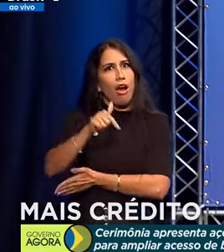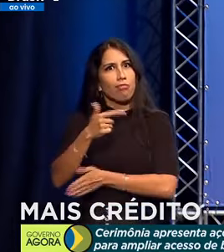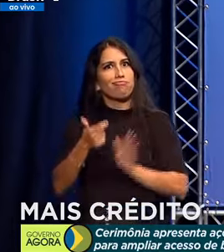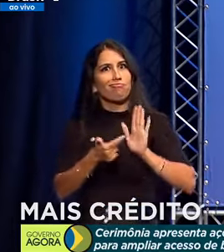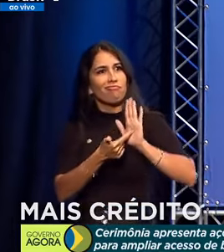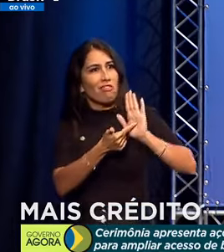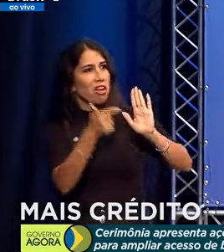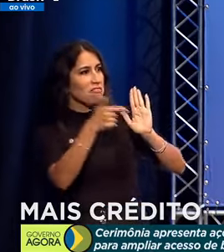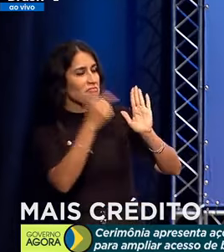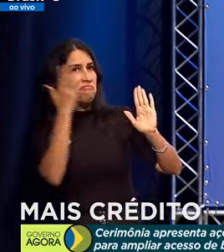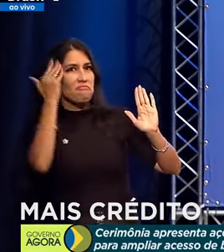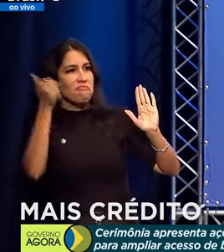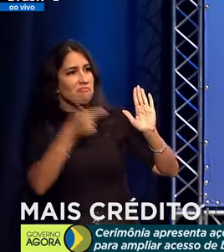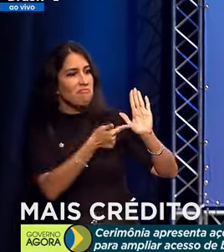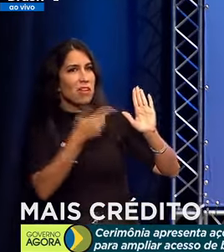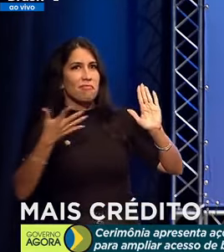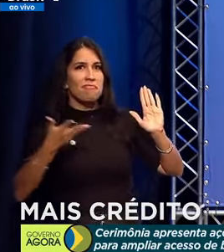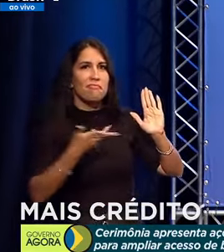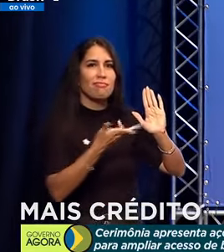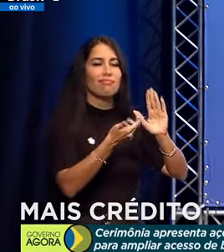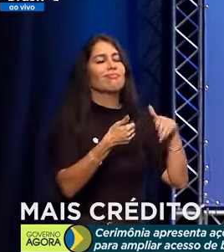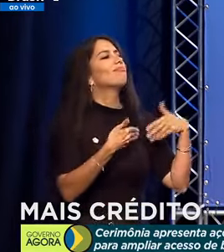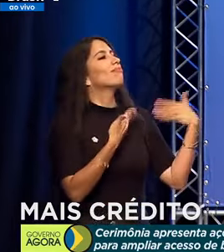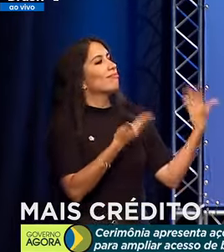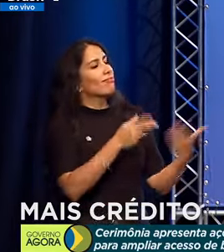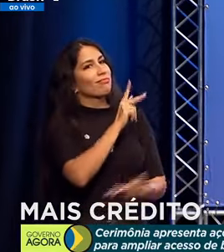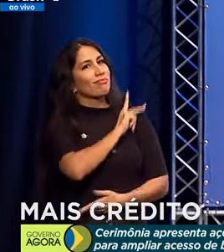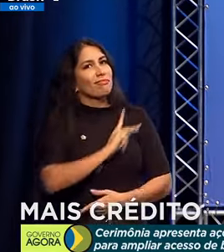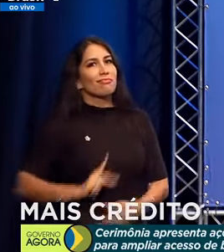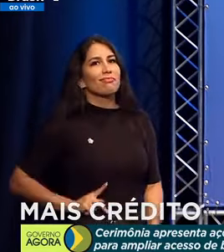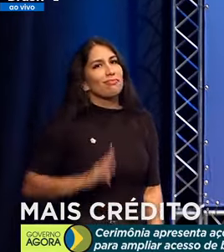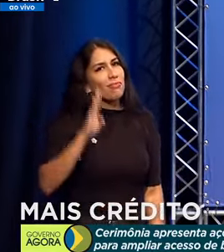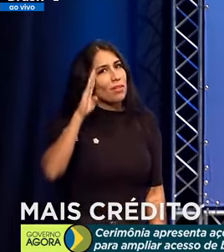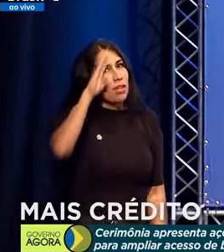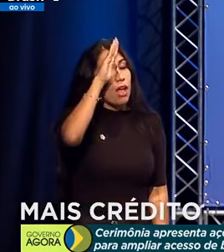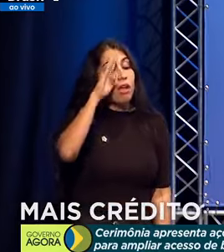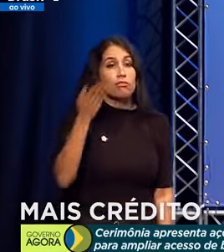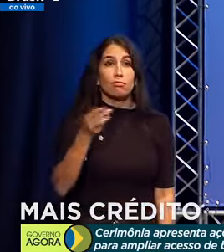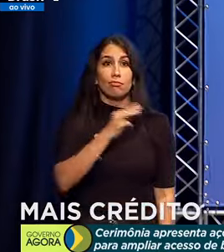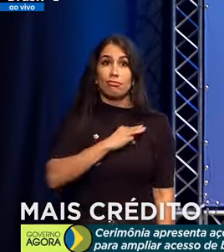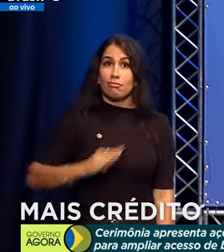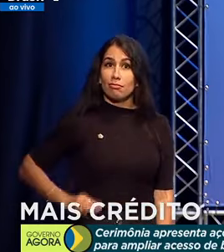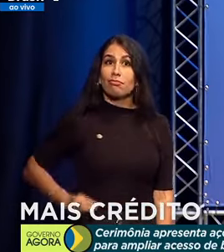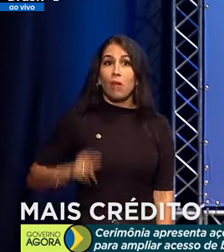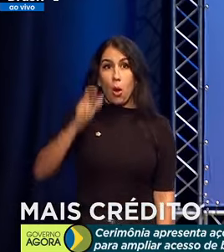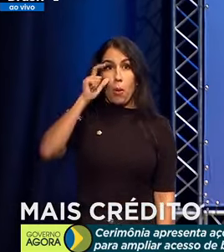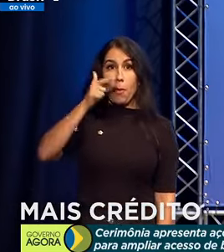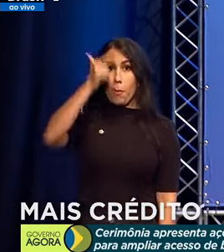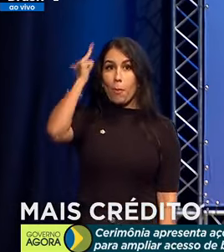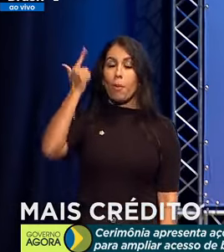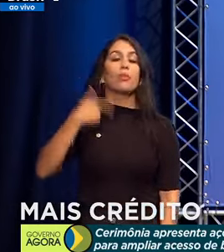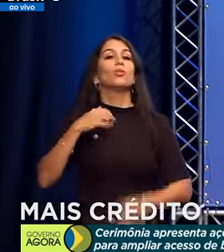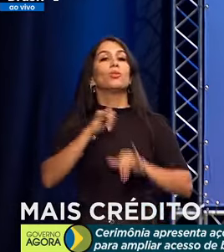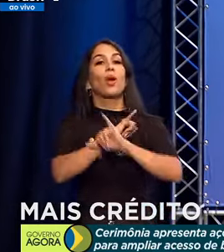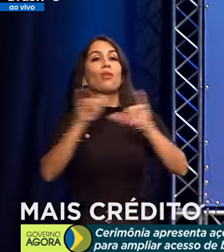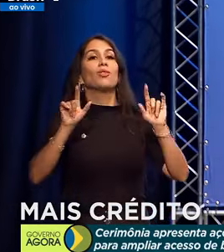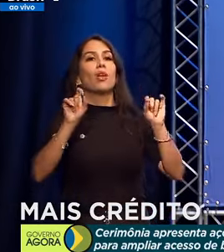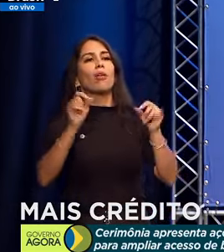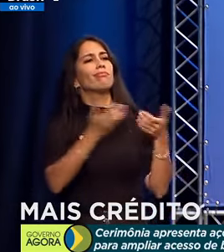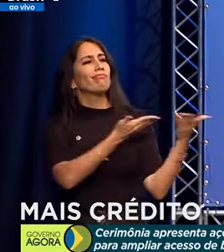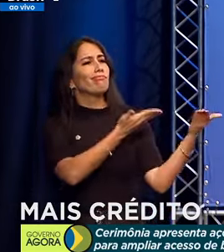dessa experiência. Então, presidente Bolsonaro, ministro Paulo Guedes, eu quero dizer que os senhores